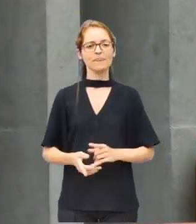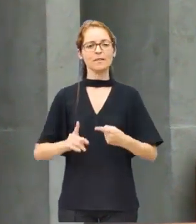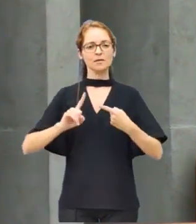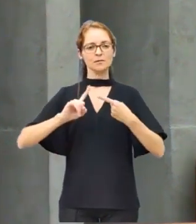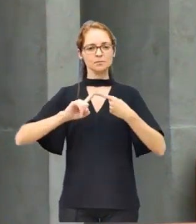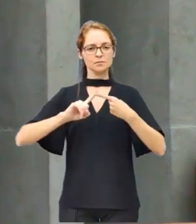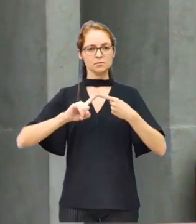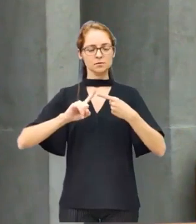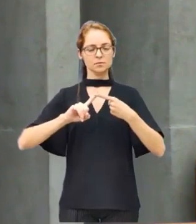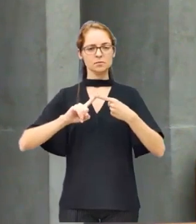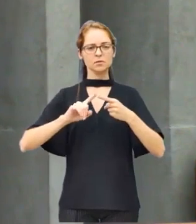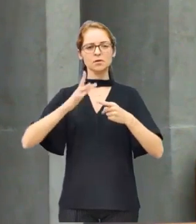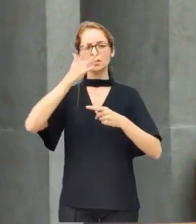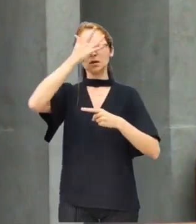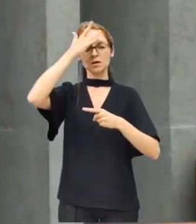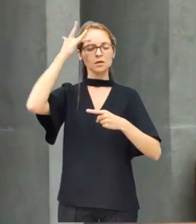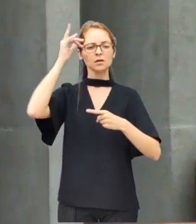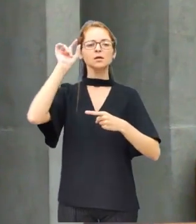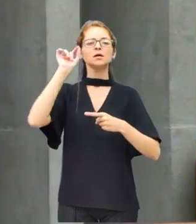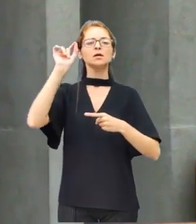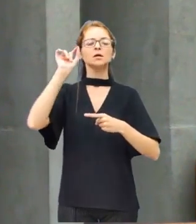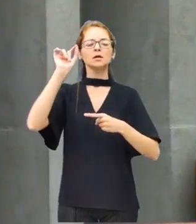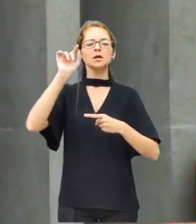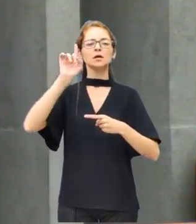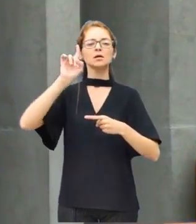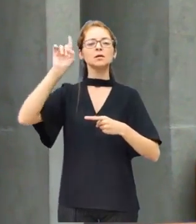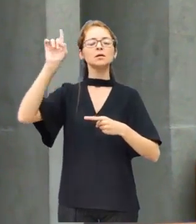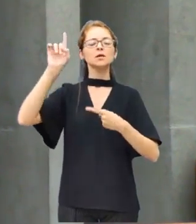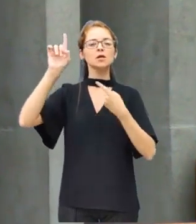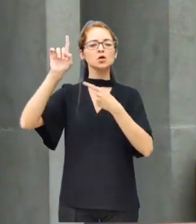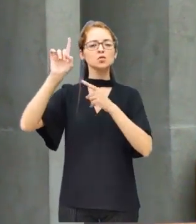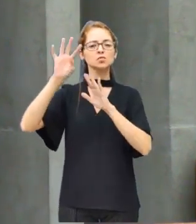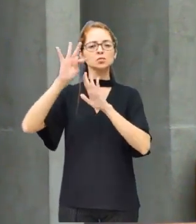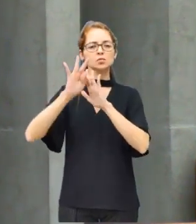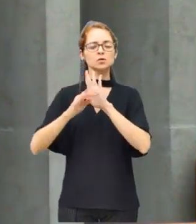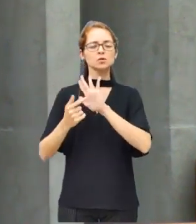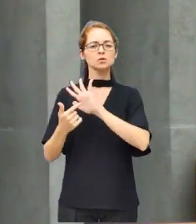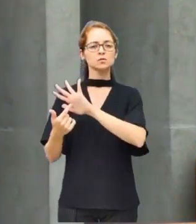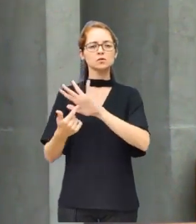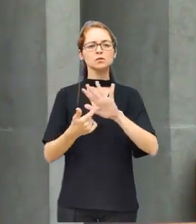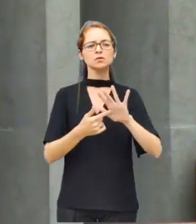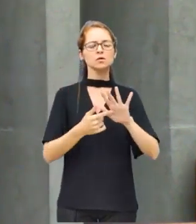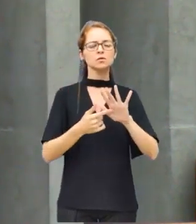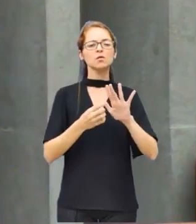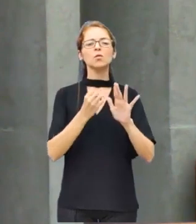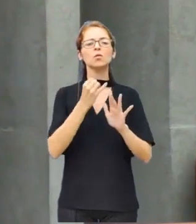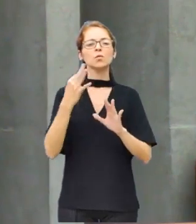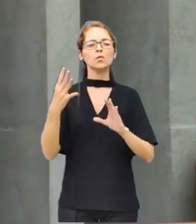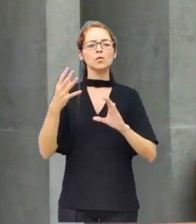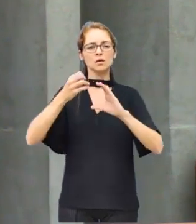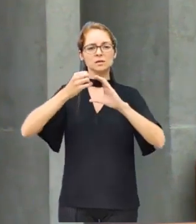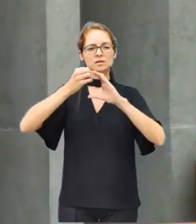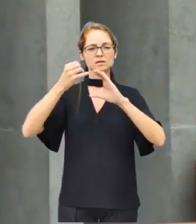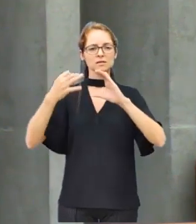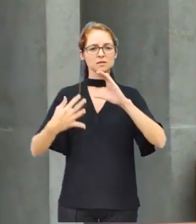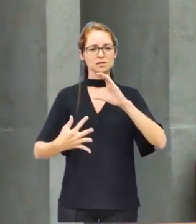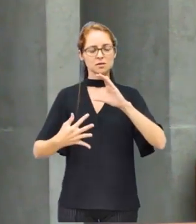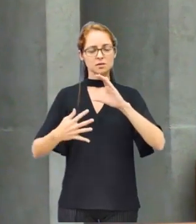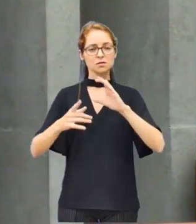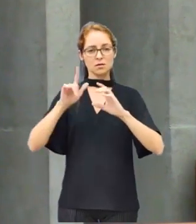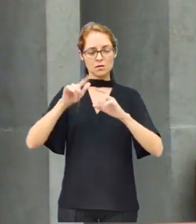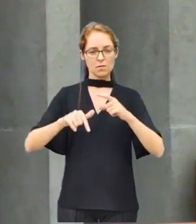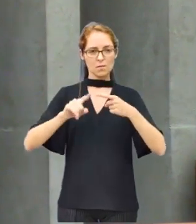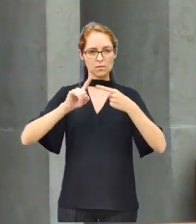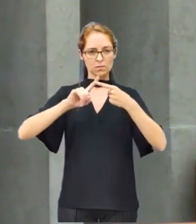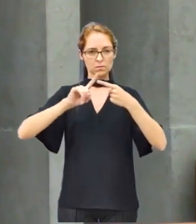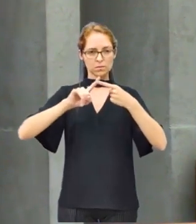lugar, quem é o nosso Deus que o texto apresenta e quais as suas características? Então nós podemos perceber em primeiro lugar